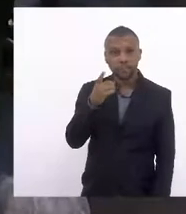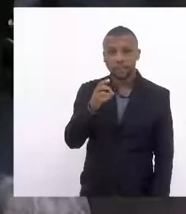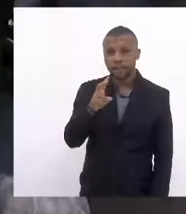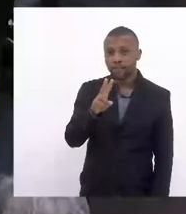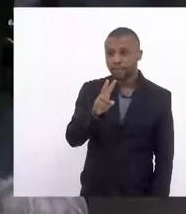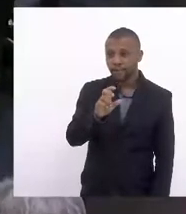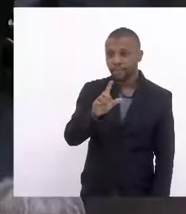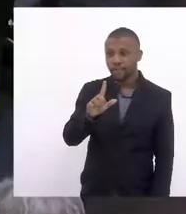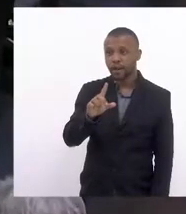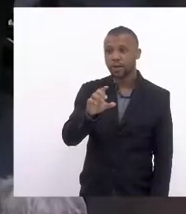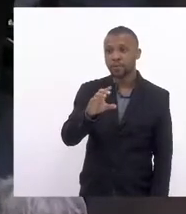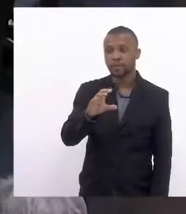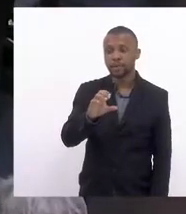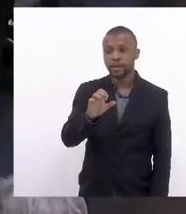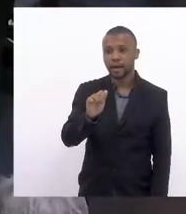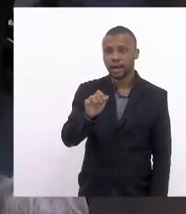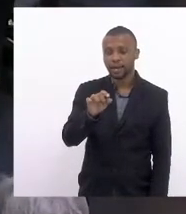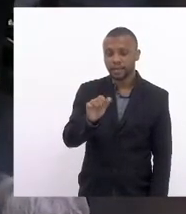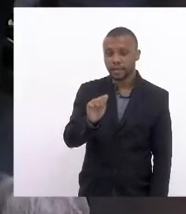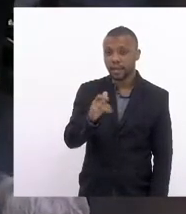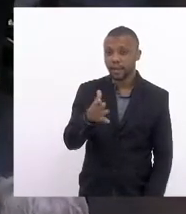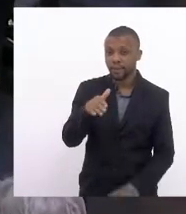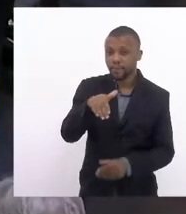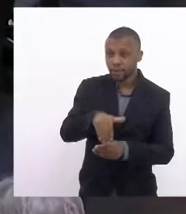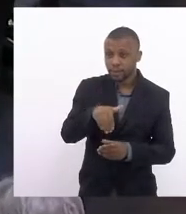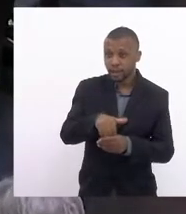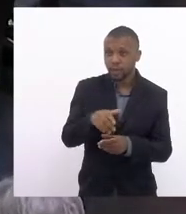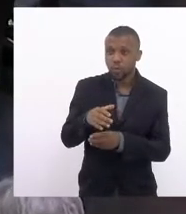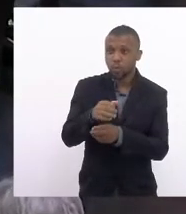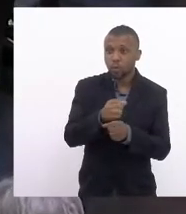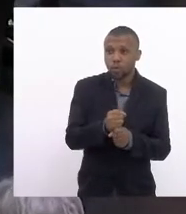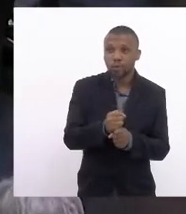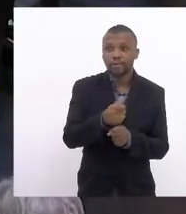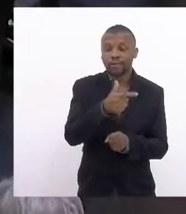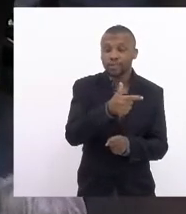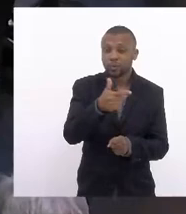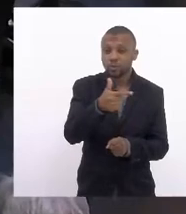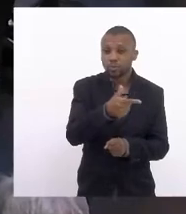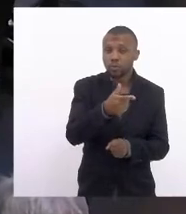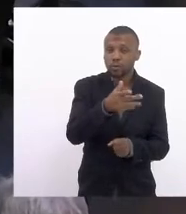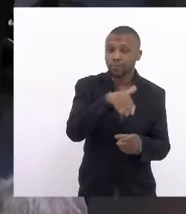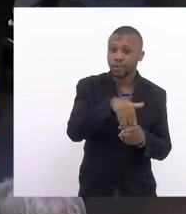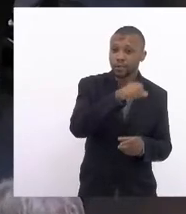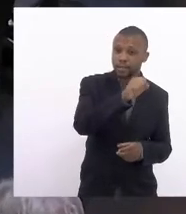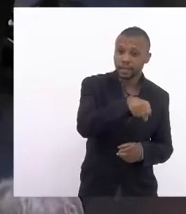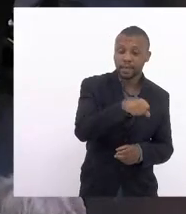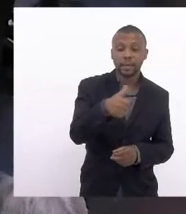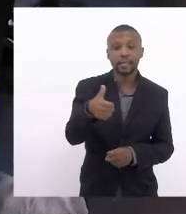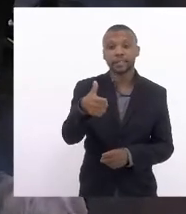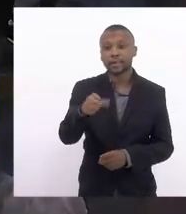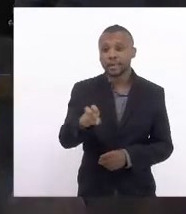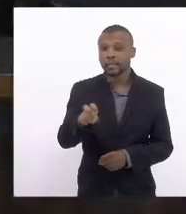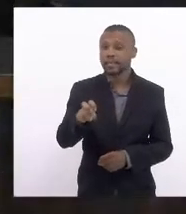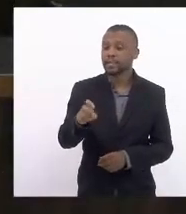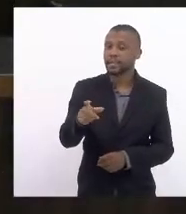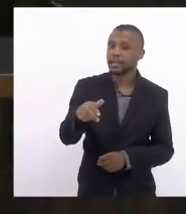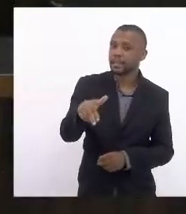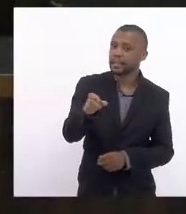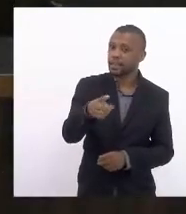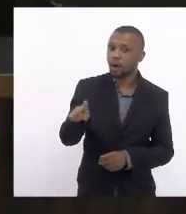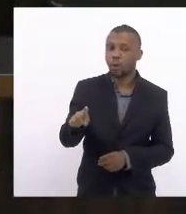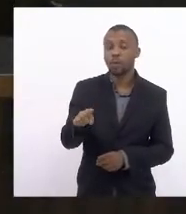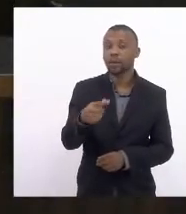senhores, 39 deputados, 22 votos sim e 15 votos não e 2